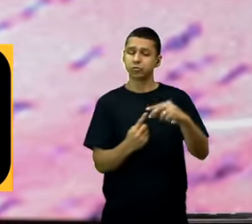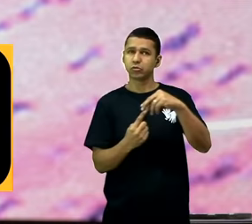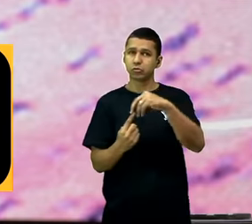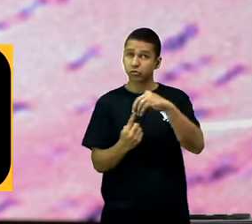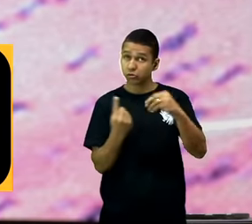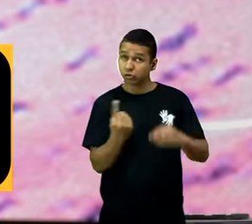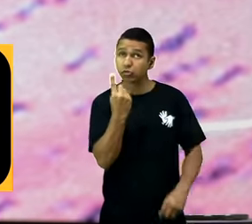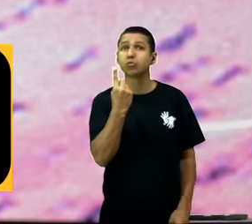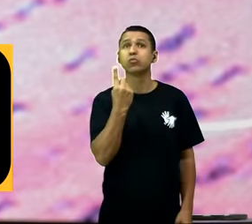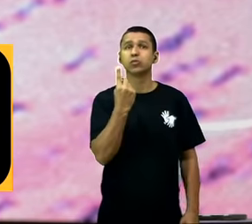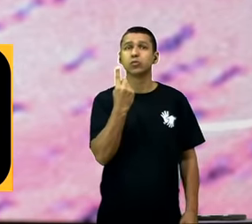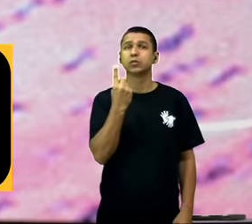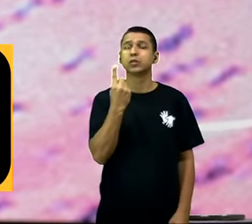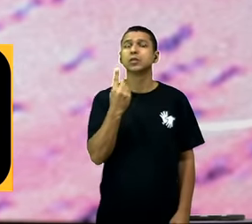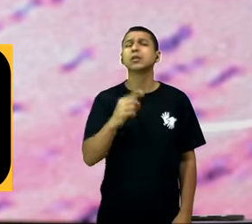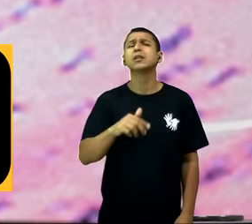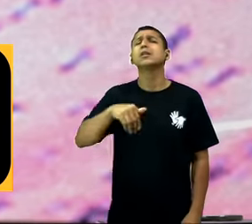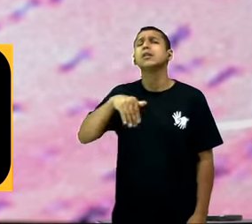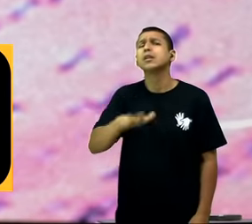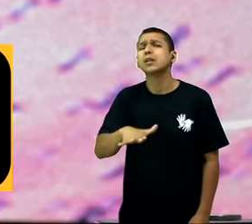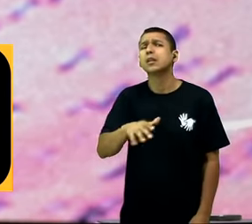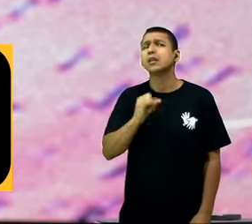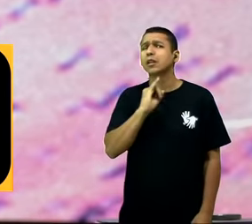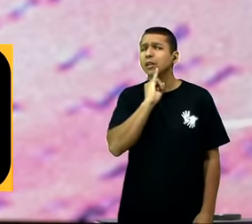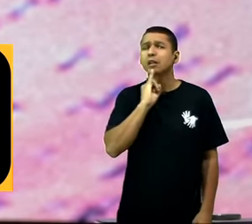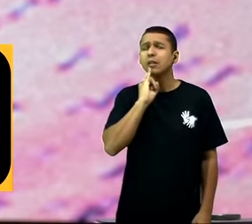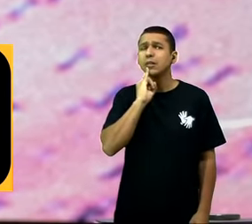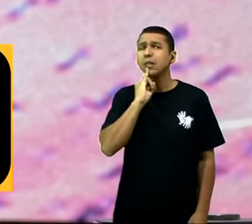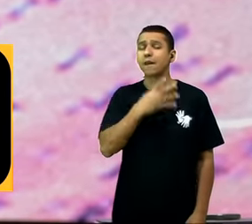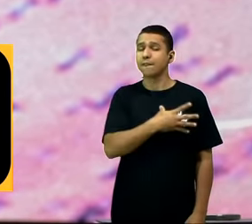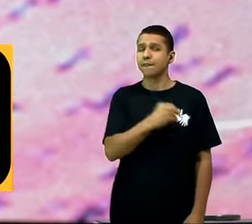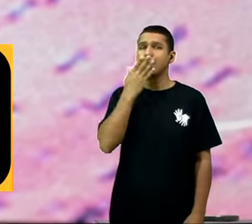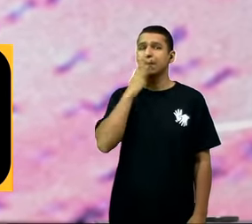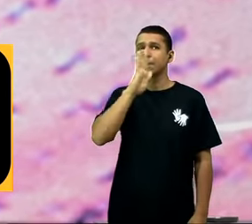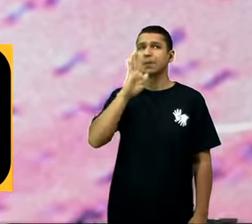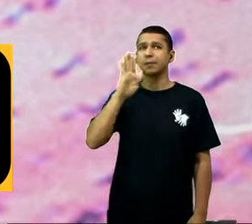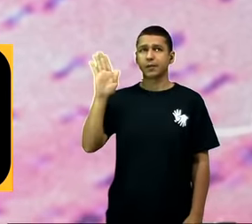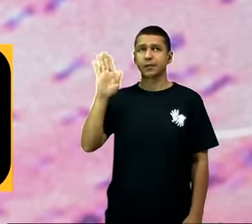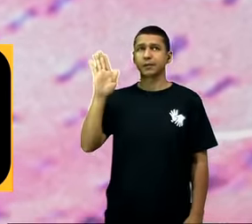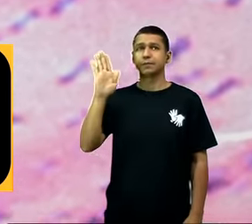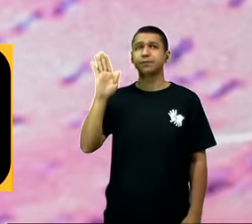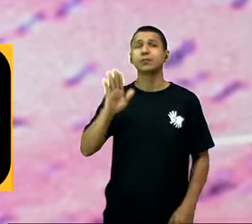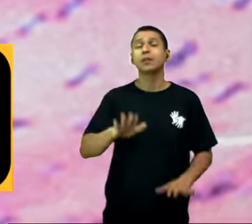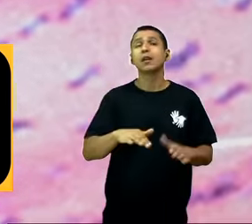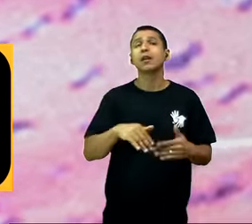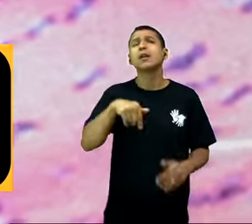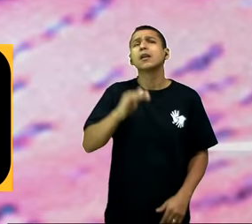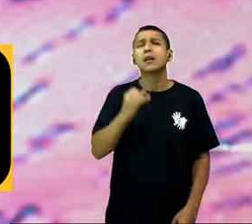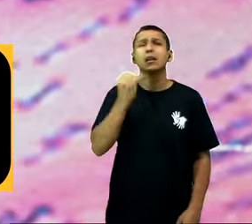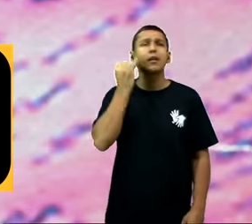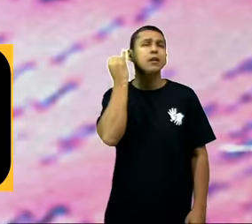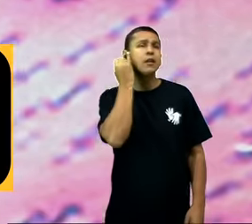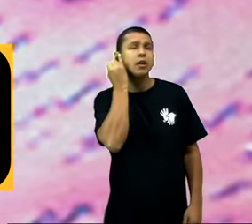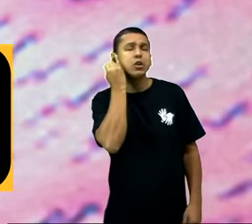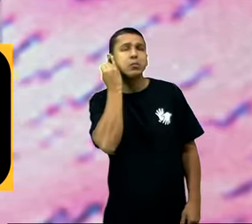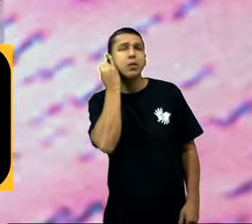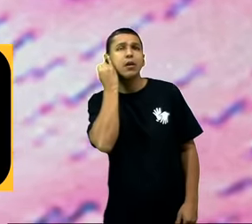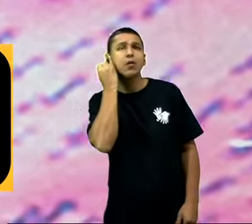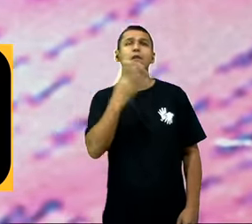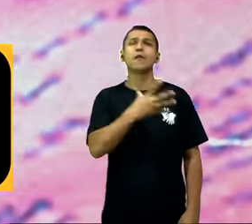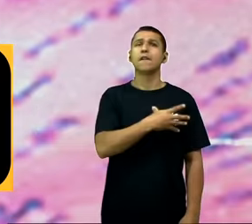Isaac? Diga comigo. Quem é Isaac? Filho da promessa. Quem é Ismael? Filho da